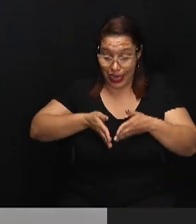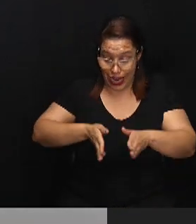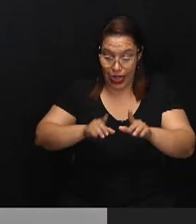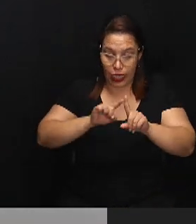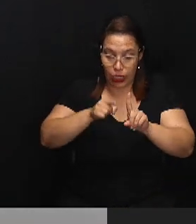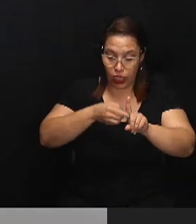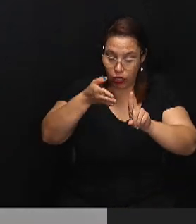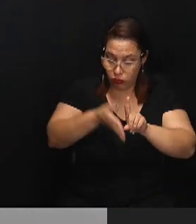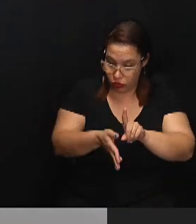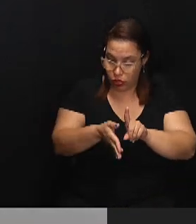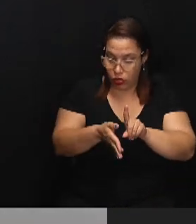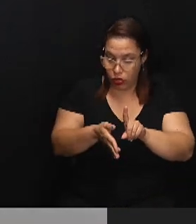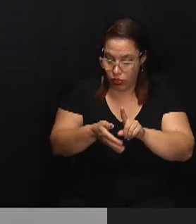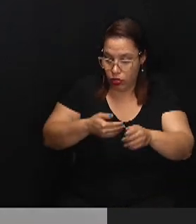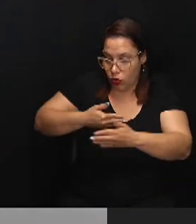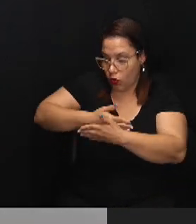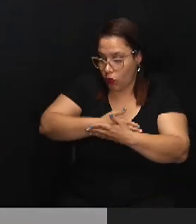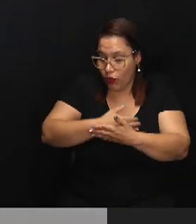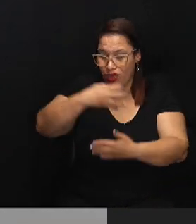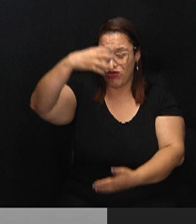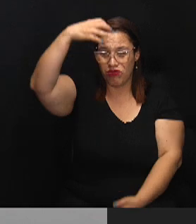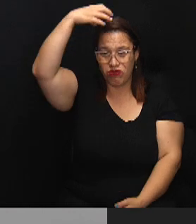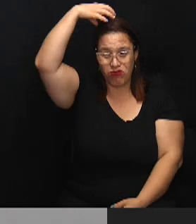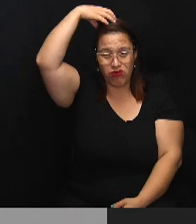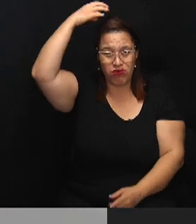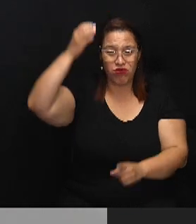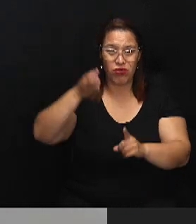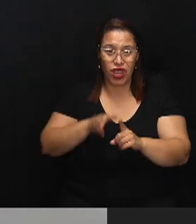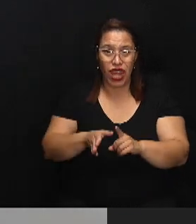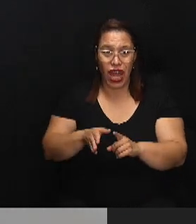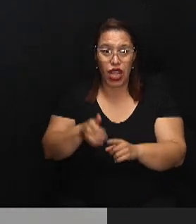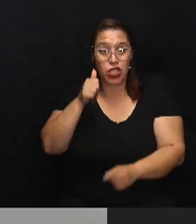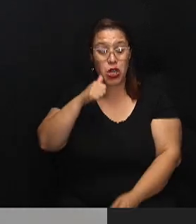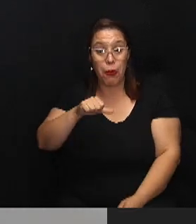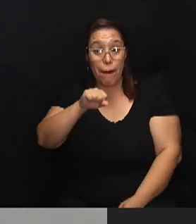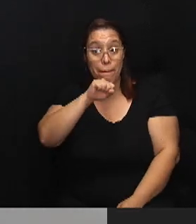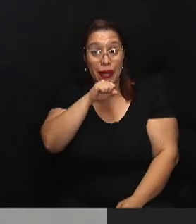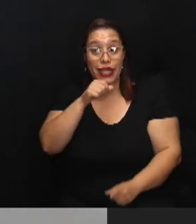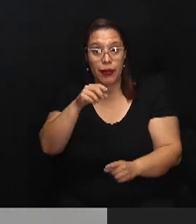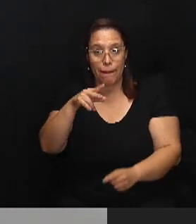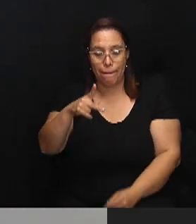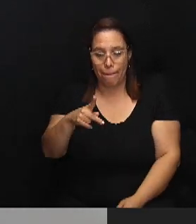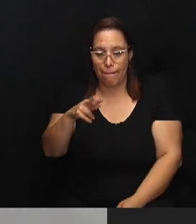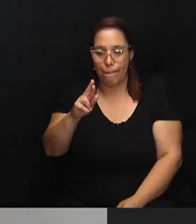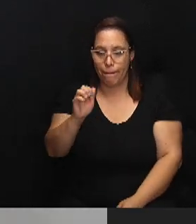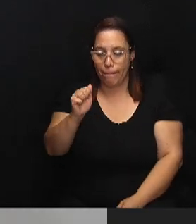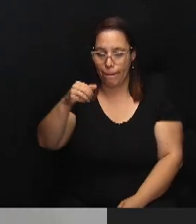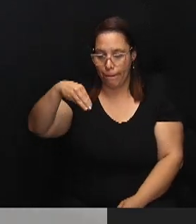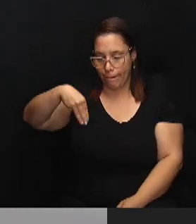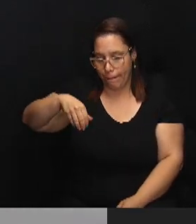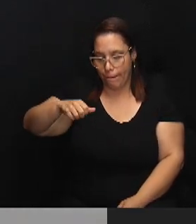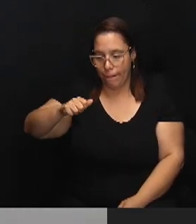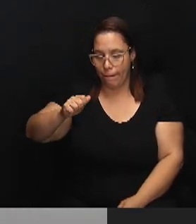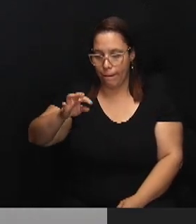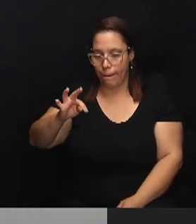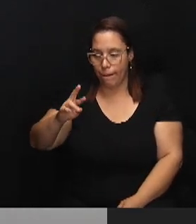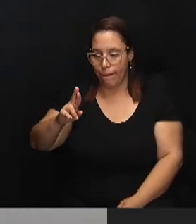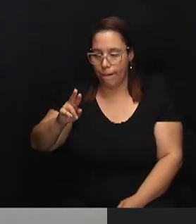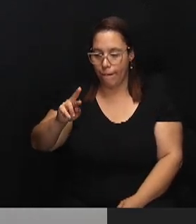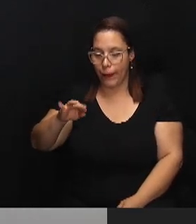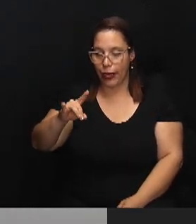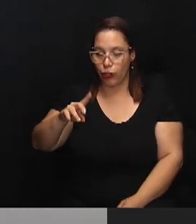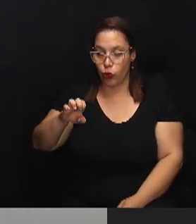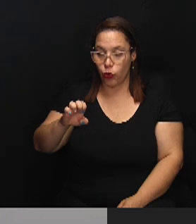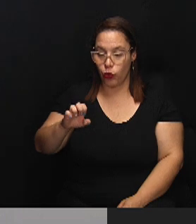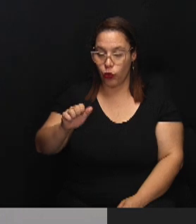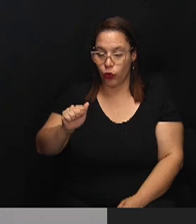prematuro, além de nascer a culpa, a gente tem uma mãe prematura também. Né? Porque se um bebê a termo...